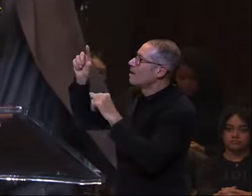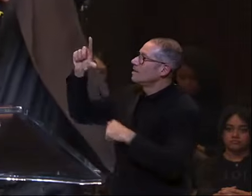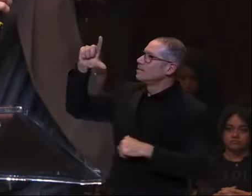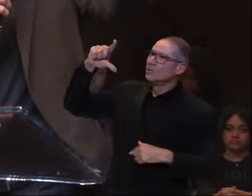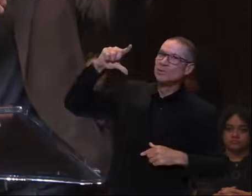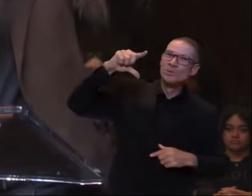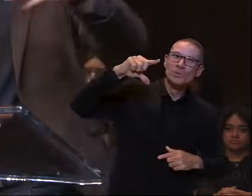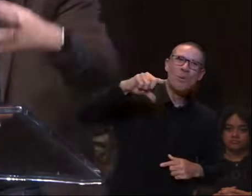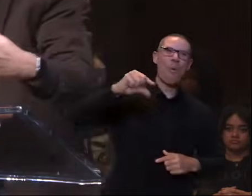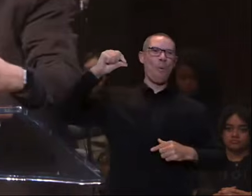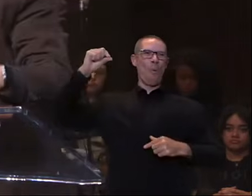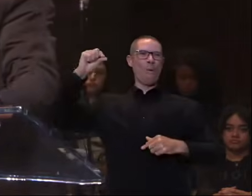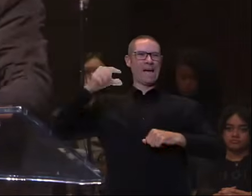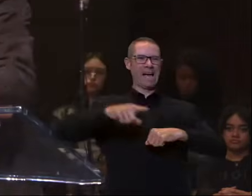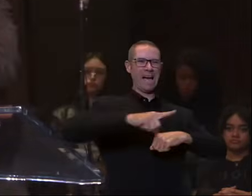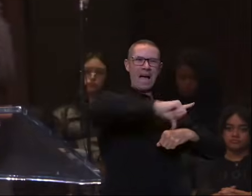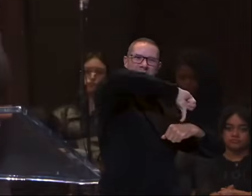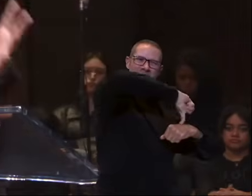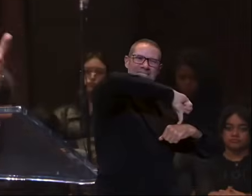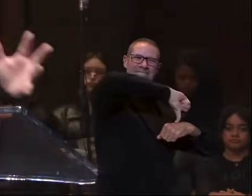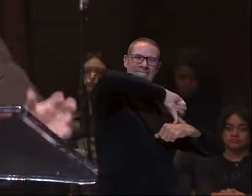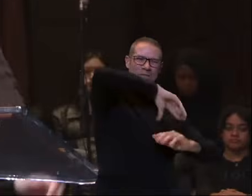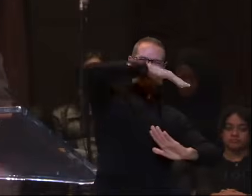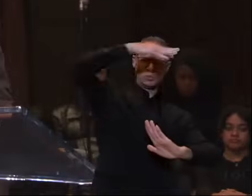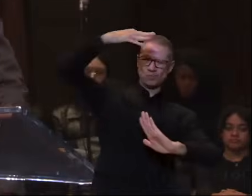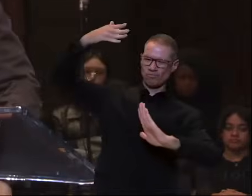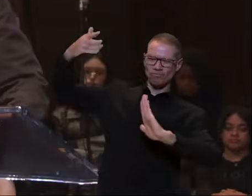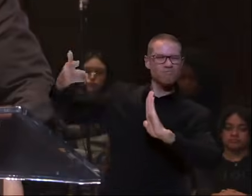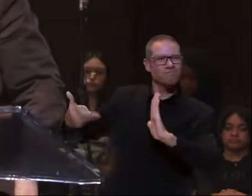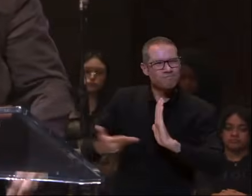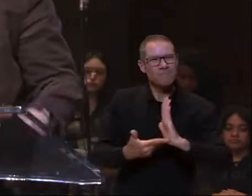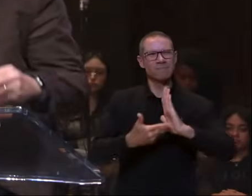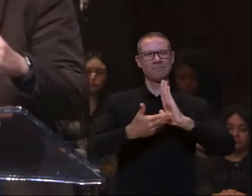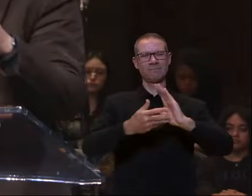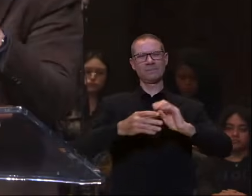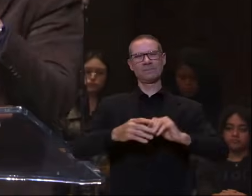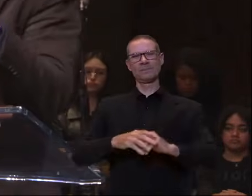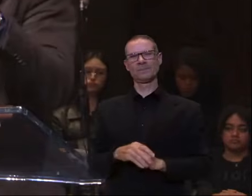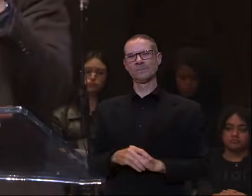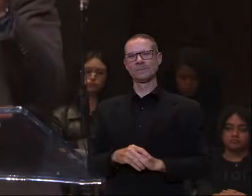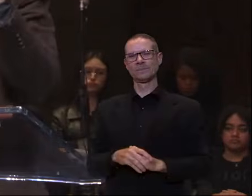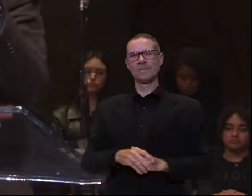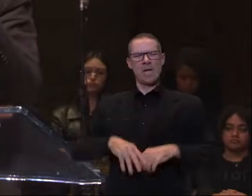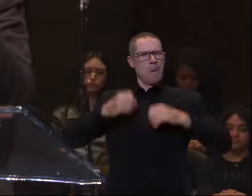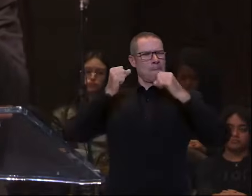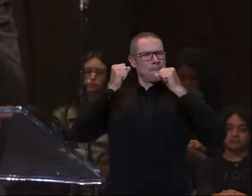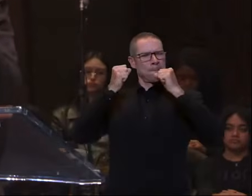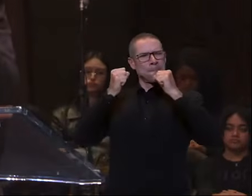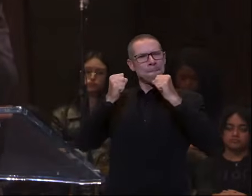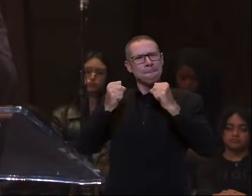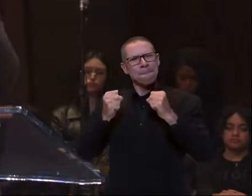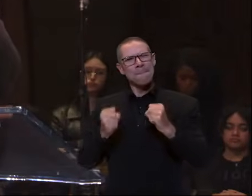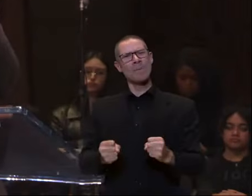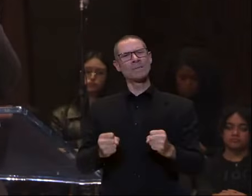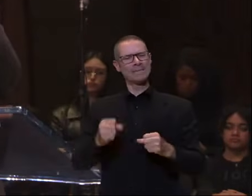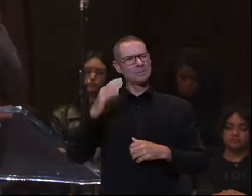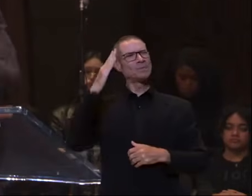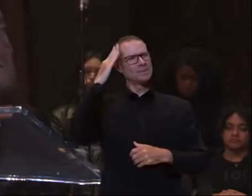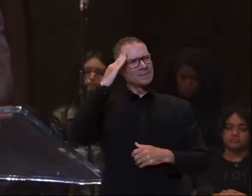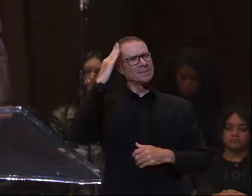por Ele, antes de tudo. Isso é tão poderoso,